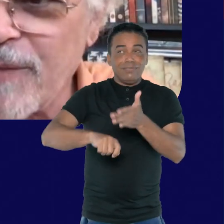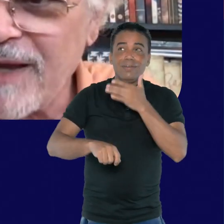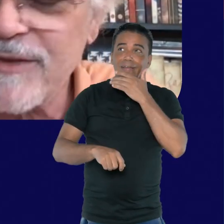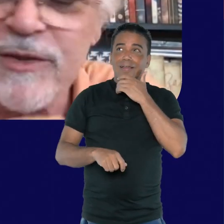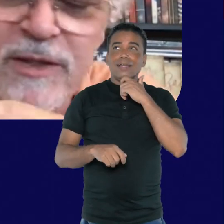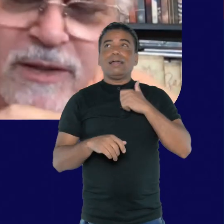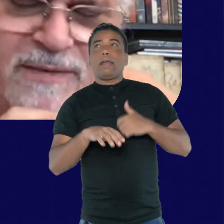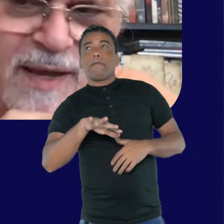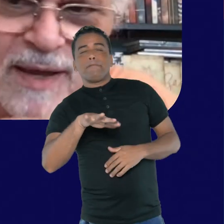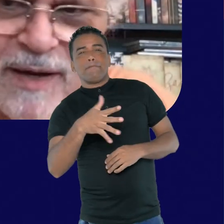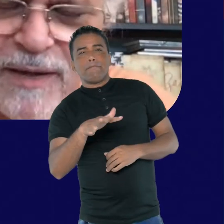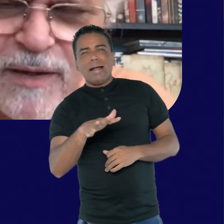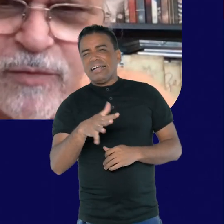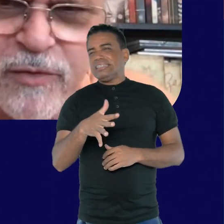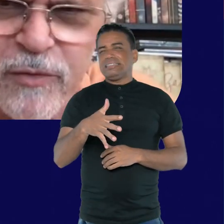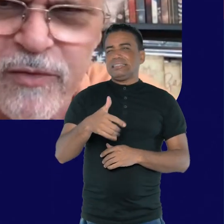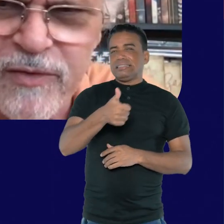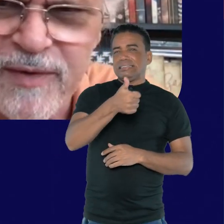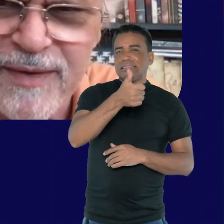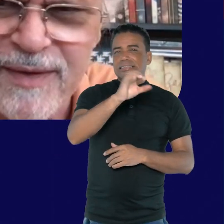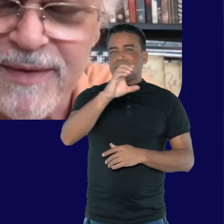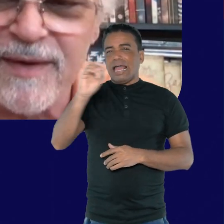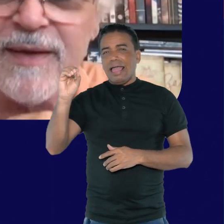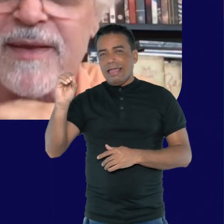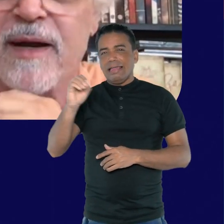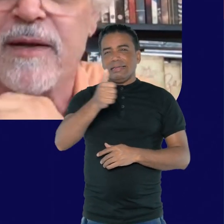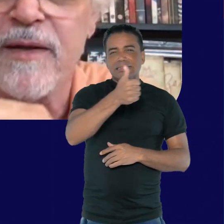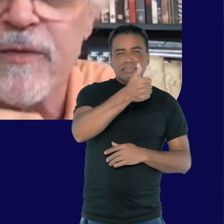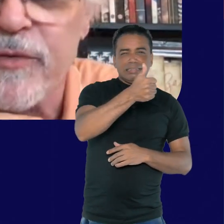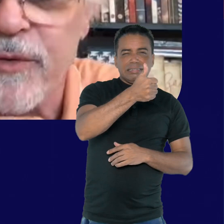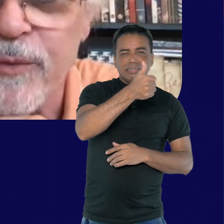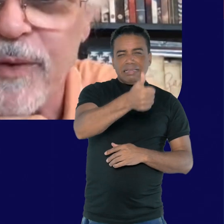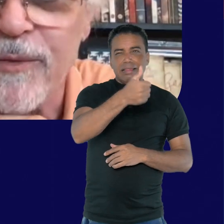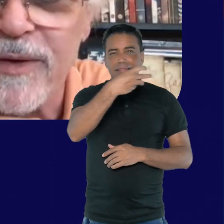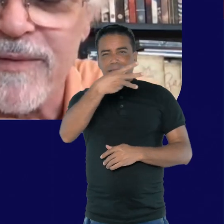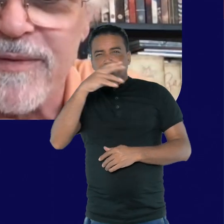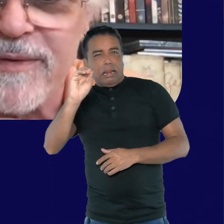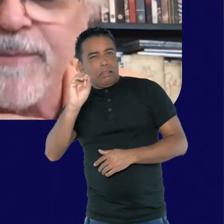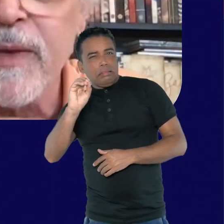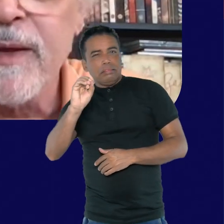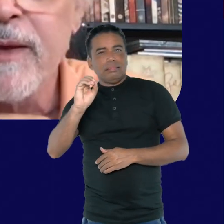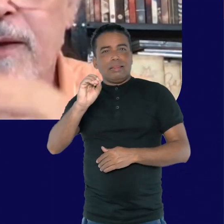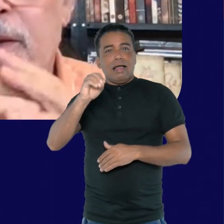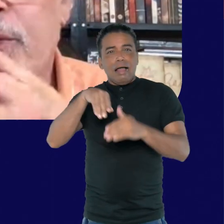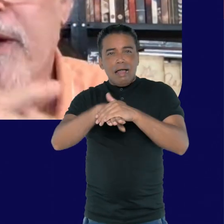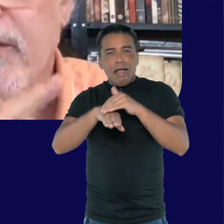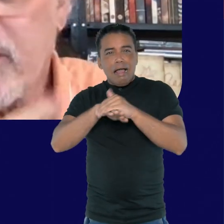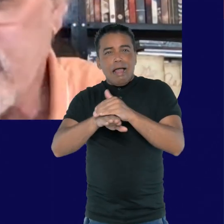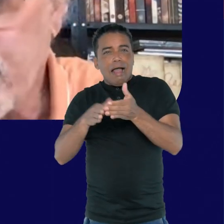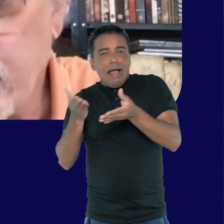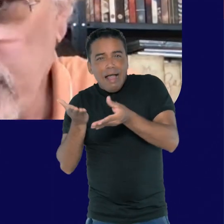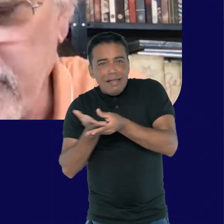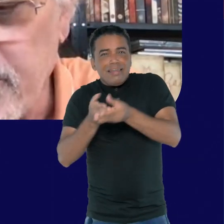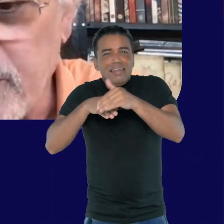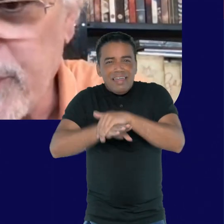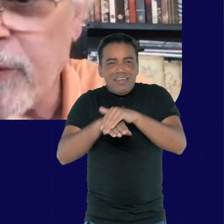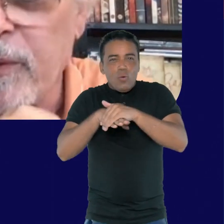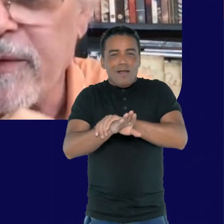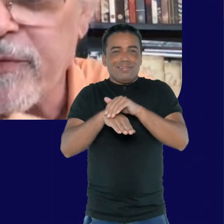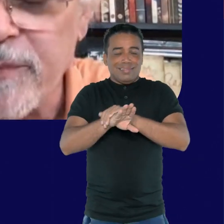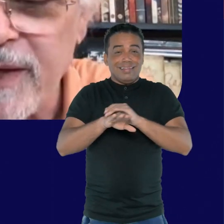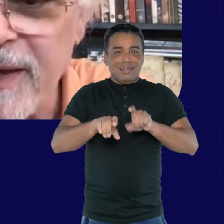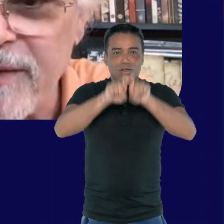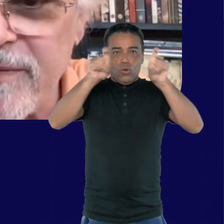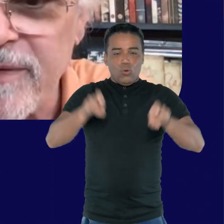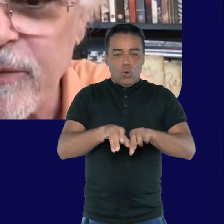tem mais de 100 arquivos, uns 130 arquivos, alguma coisa assim, porque quando eu fui para